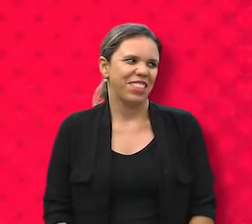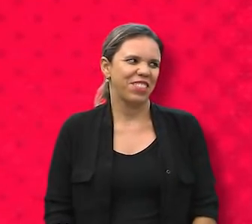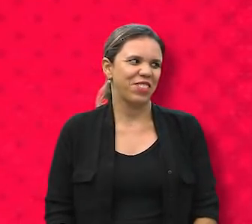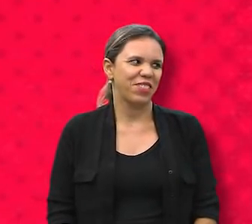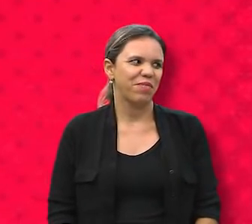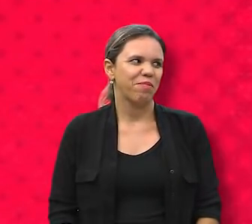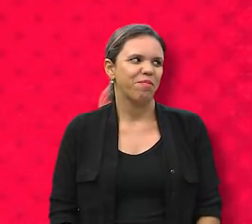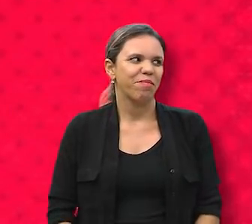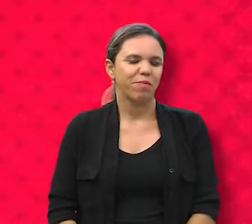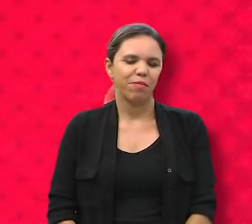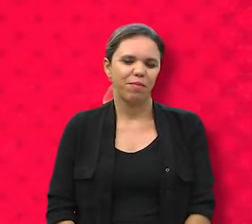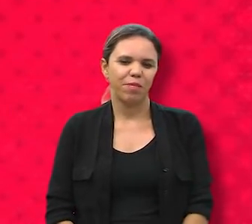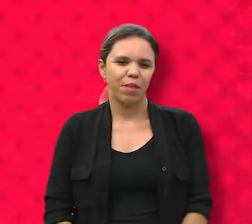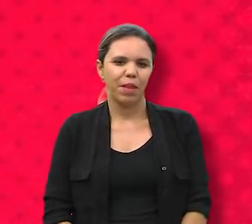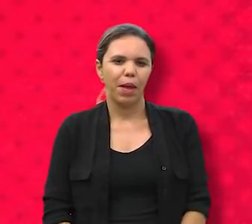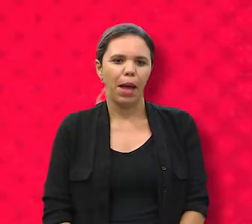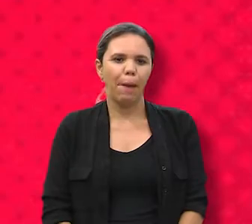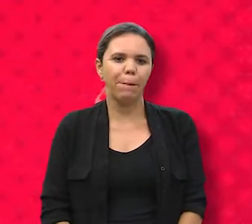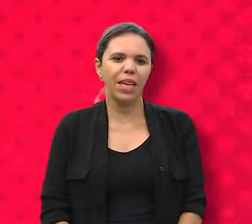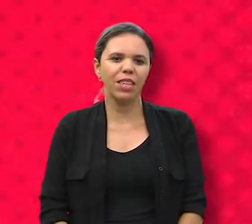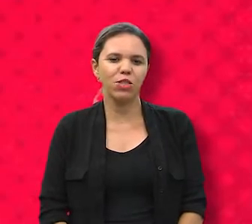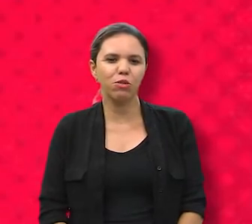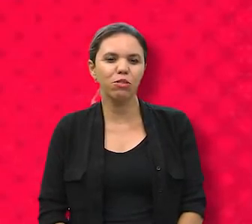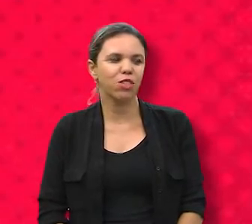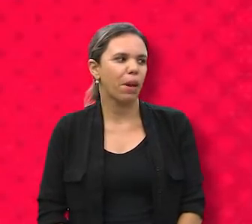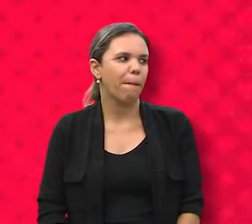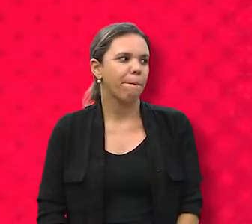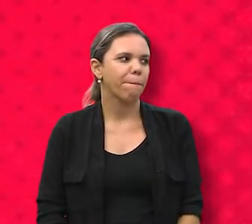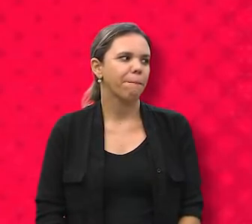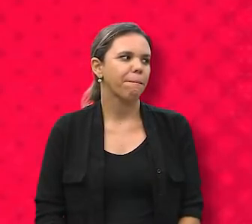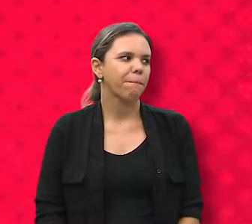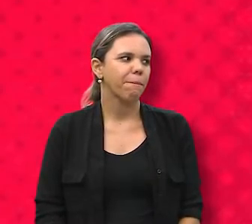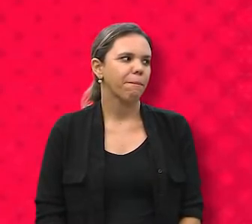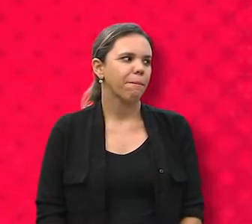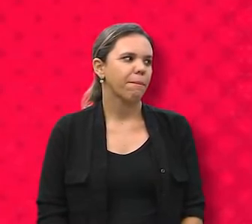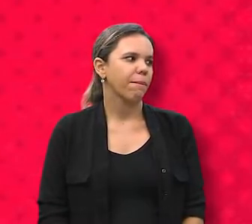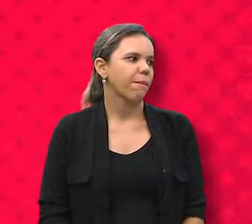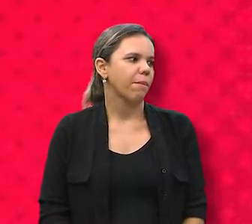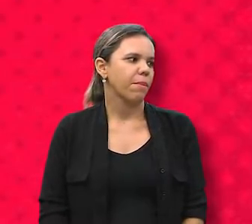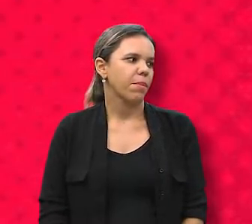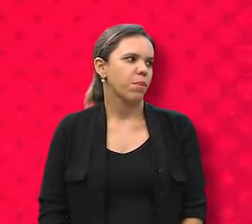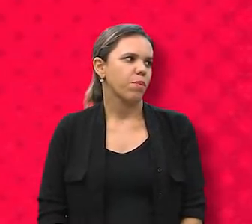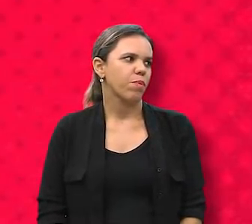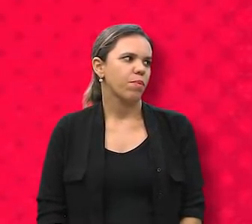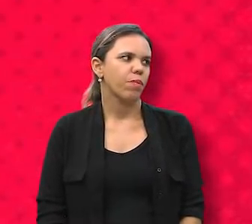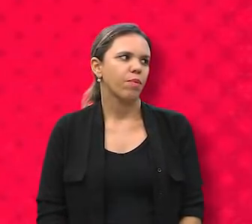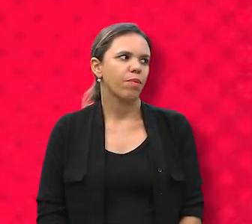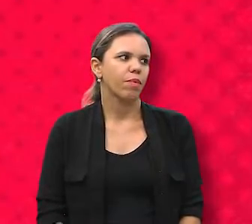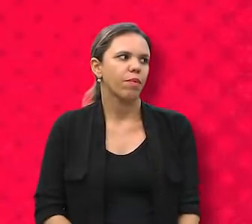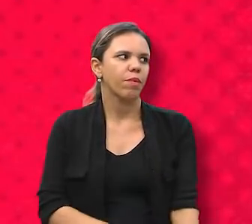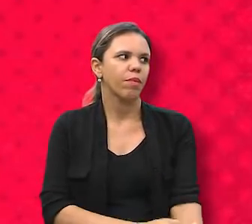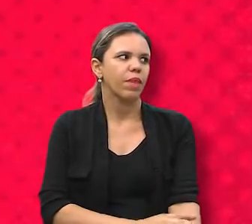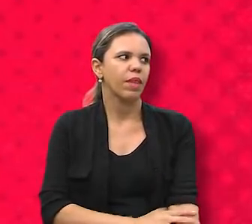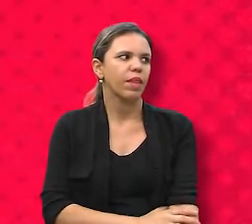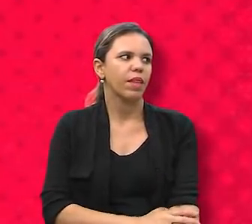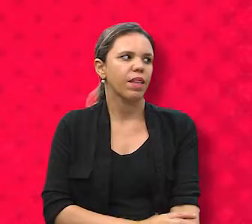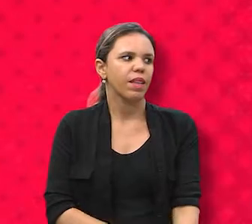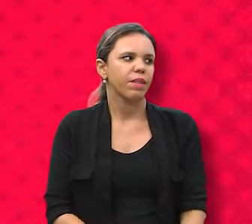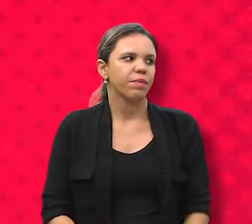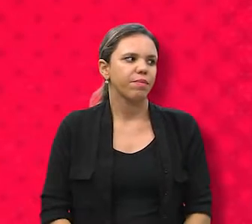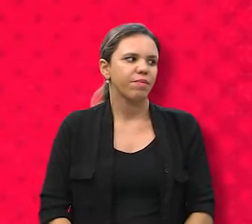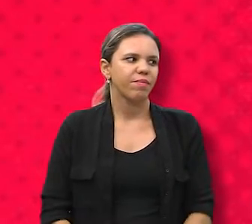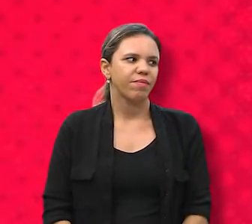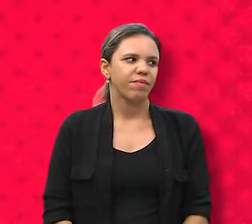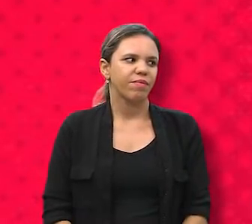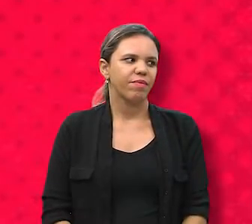I... Até agora, a gente, olha a virada. Parece que eu tô bem, por fora parece tá legal. Mas